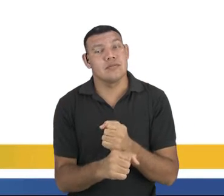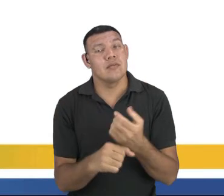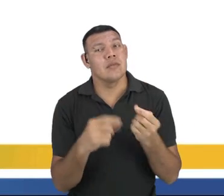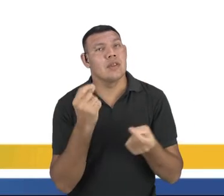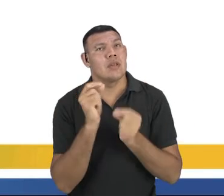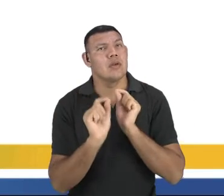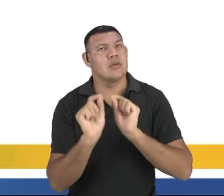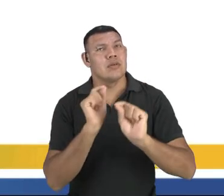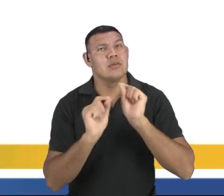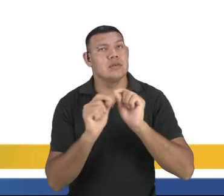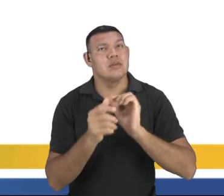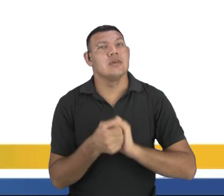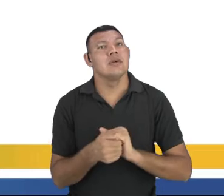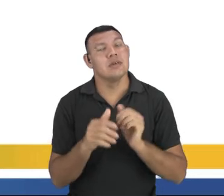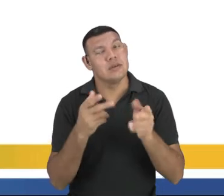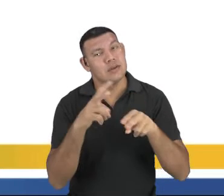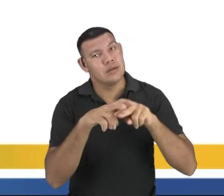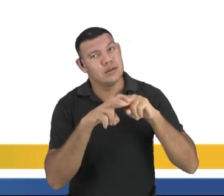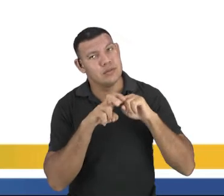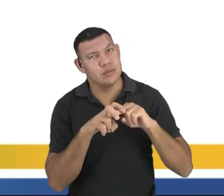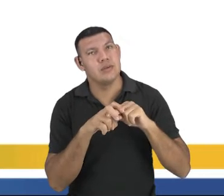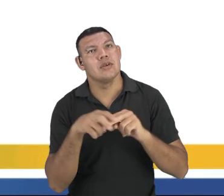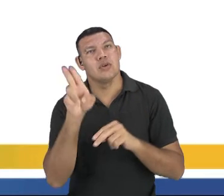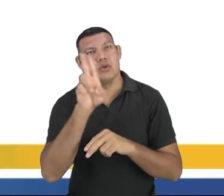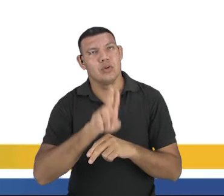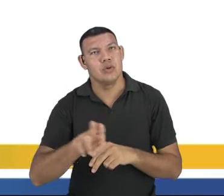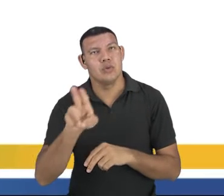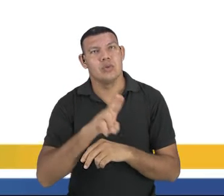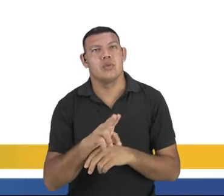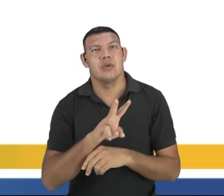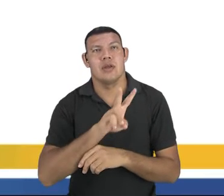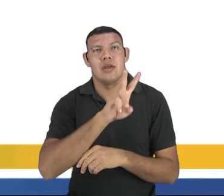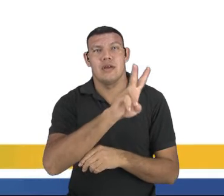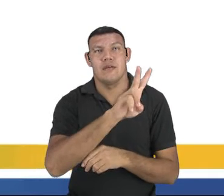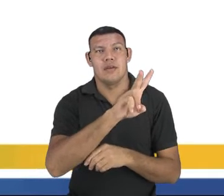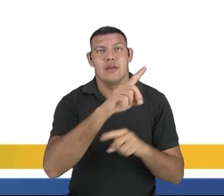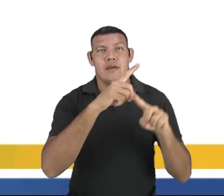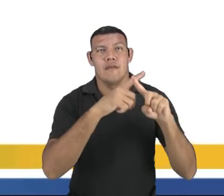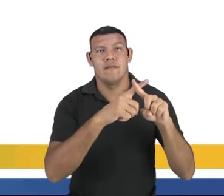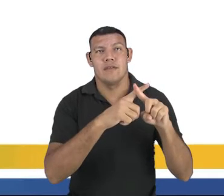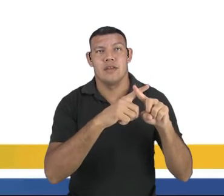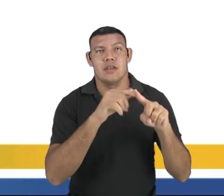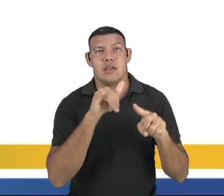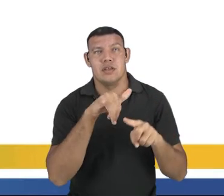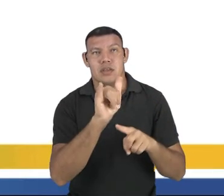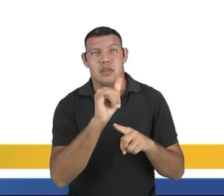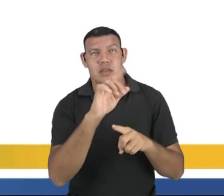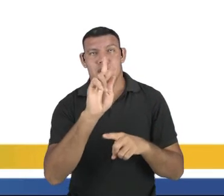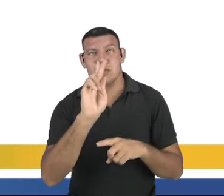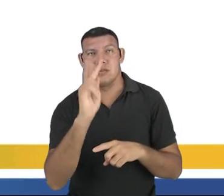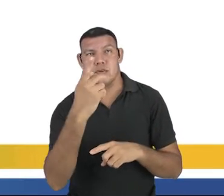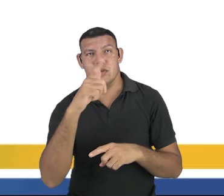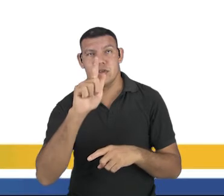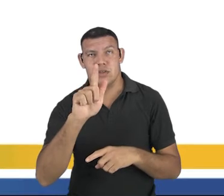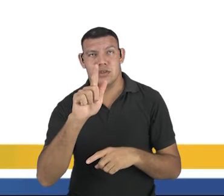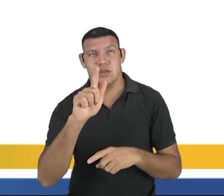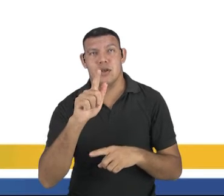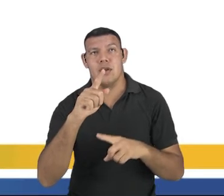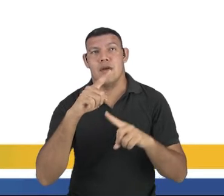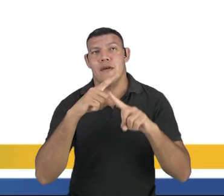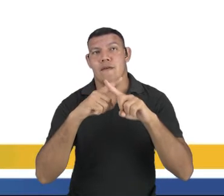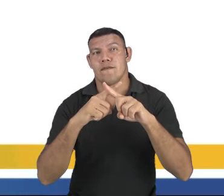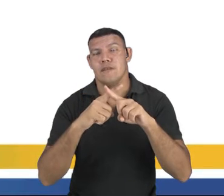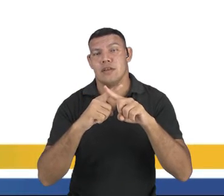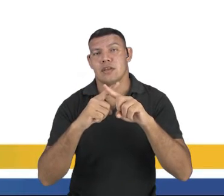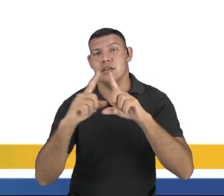real do mercúrio. Então, por isso que nesse caso aqui eu vou usar o coeficiente de dilatação do mercúrio. E o ΔT,